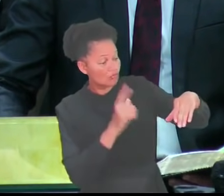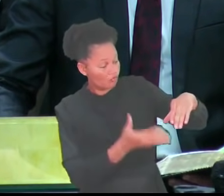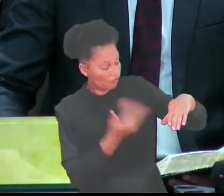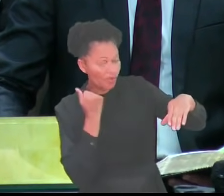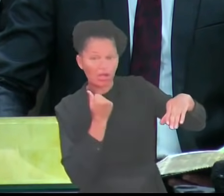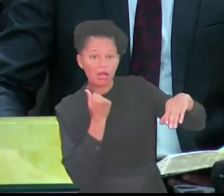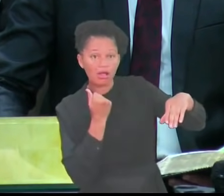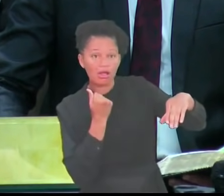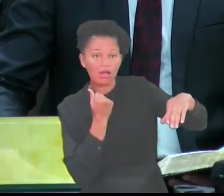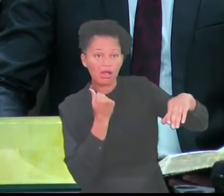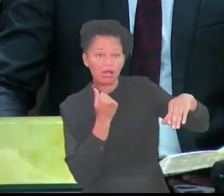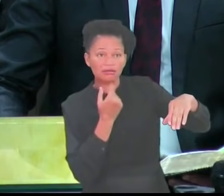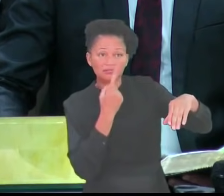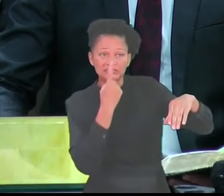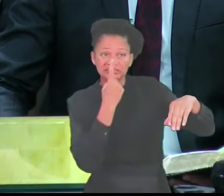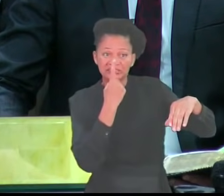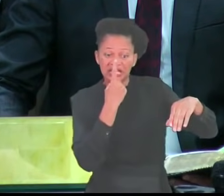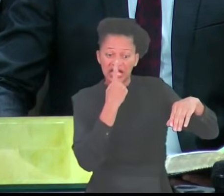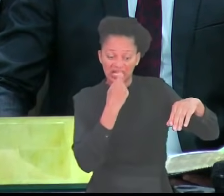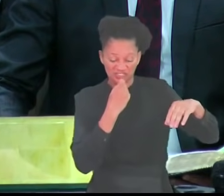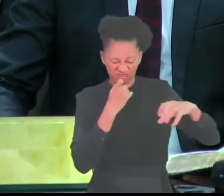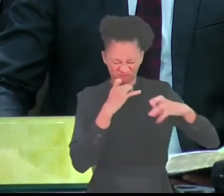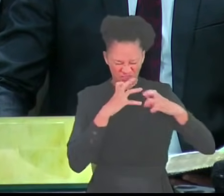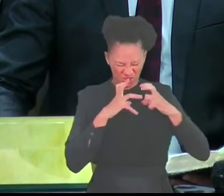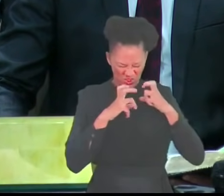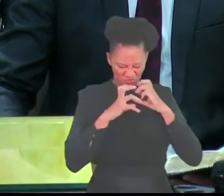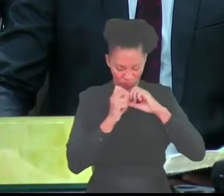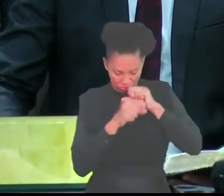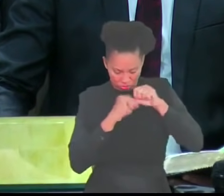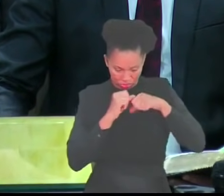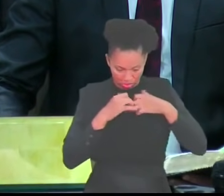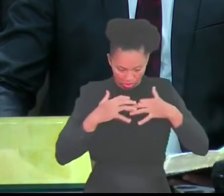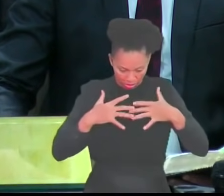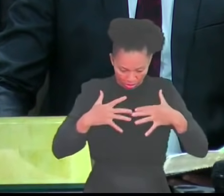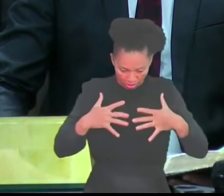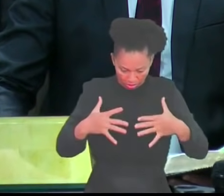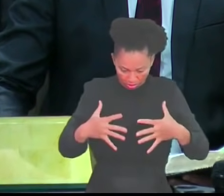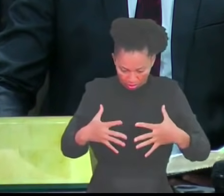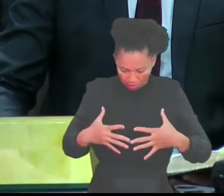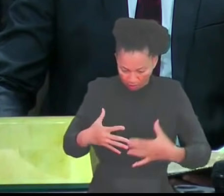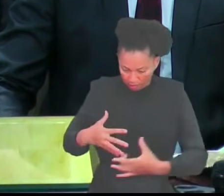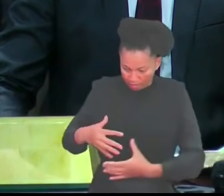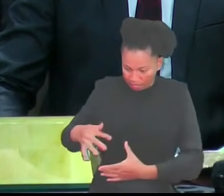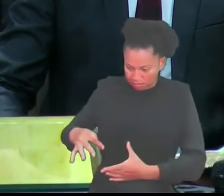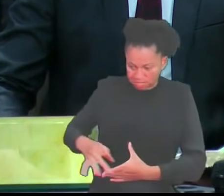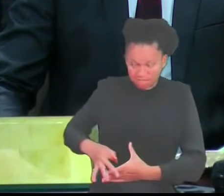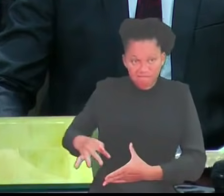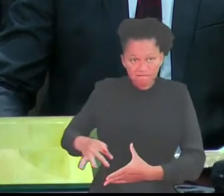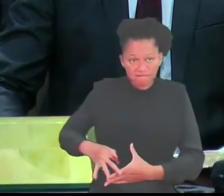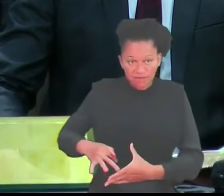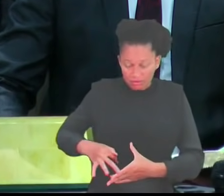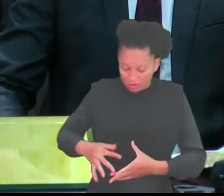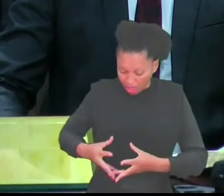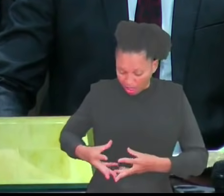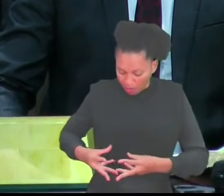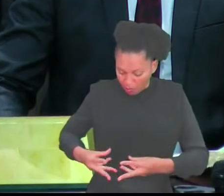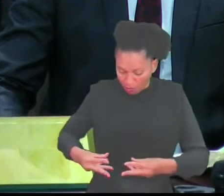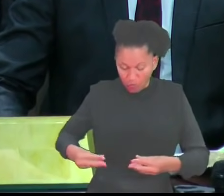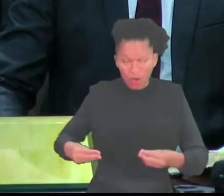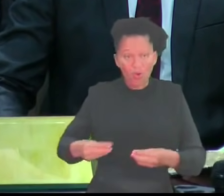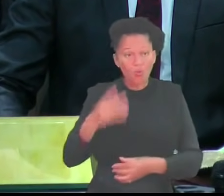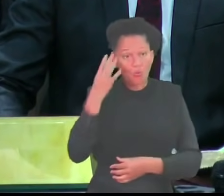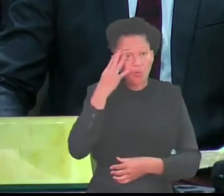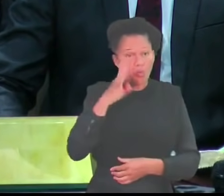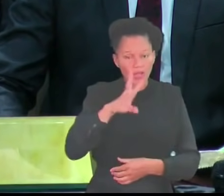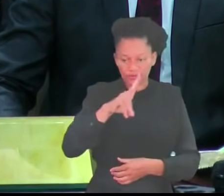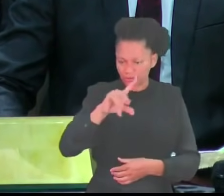A carniça se recompôs. O fígado, que já tinha virado água, porque com 4 dias